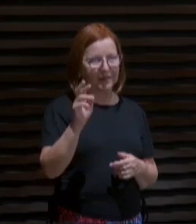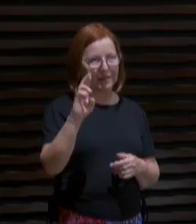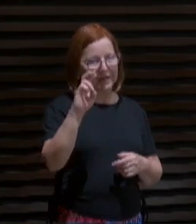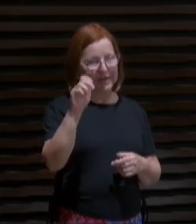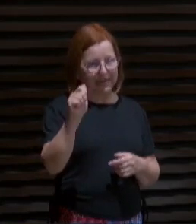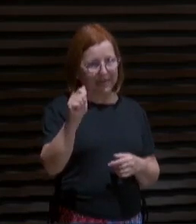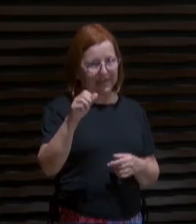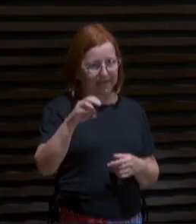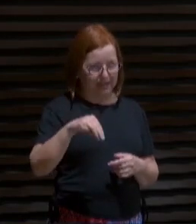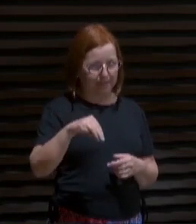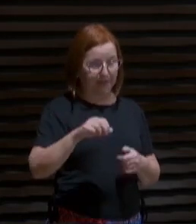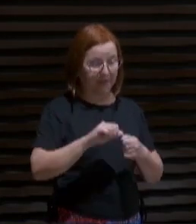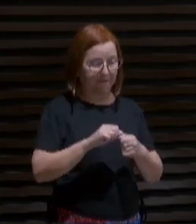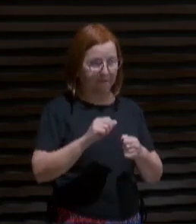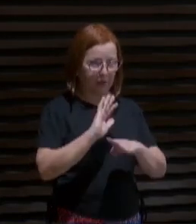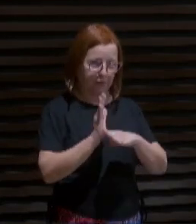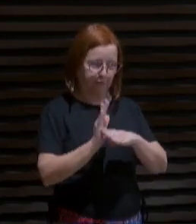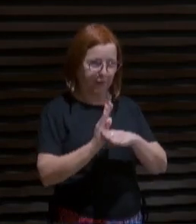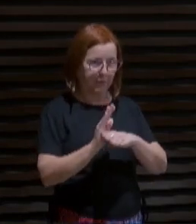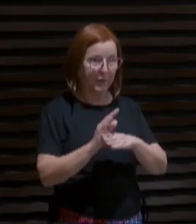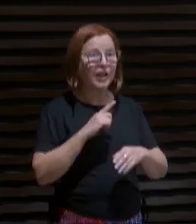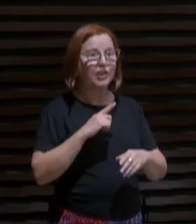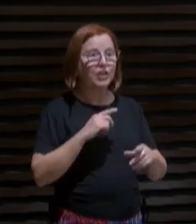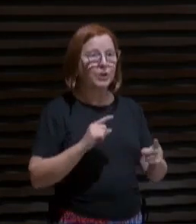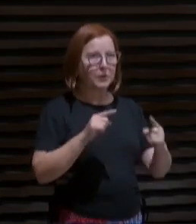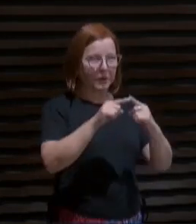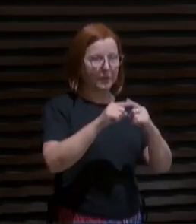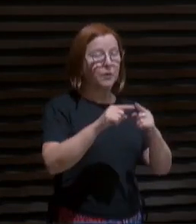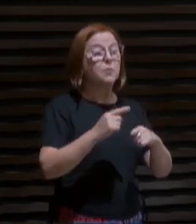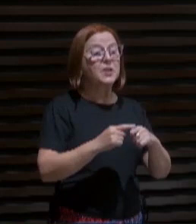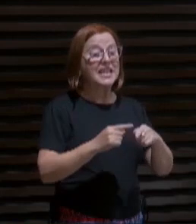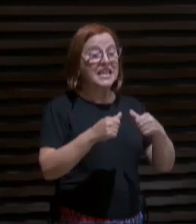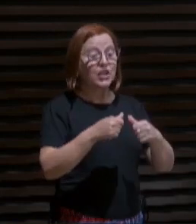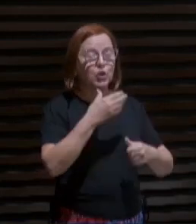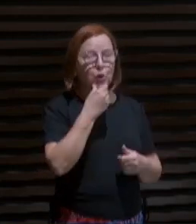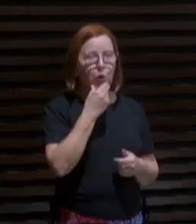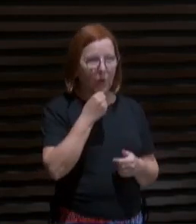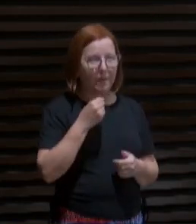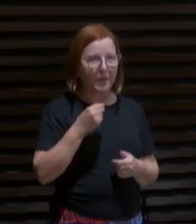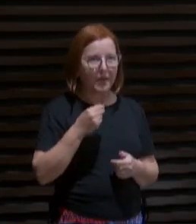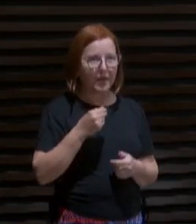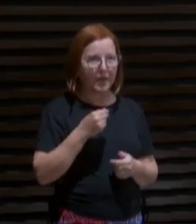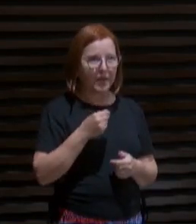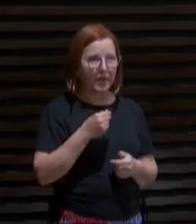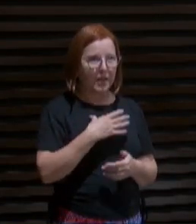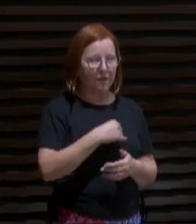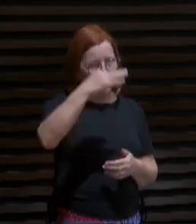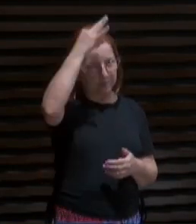objetivo. Ele é filho filosófico ou filho espiritual de Madame Helena